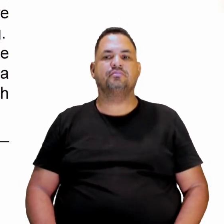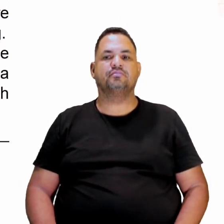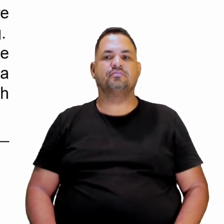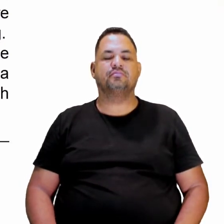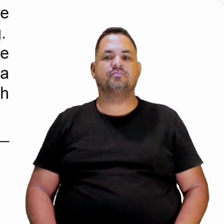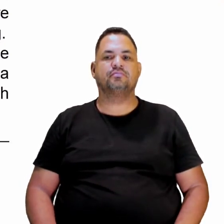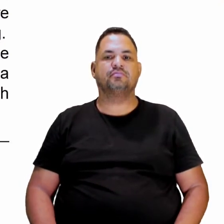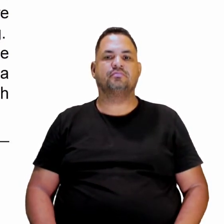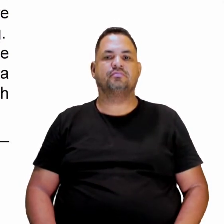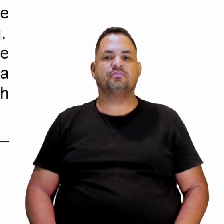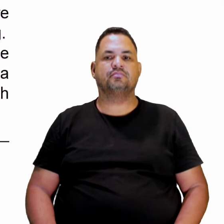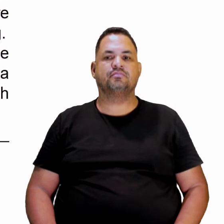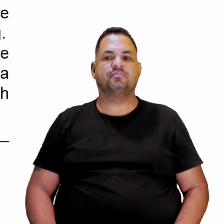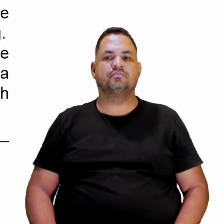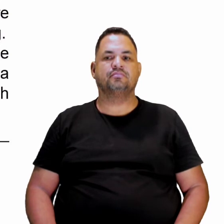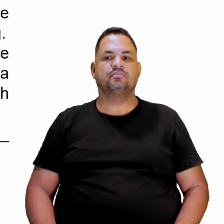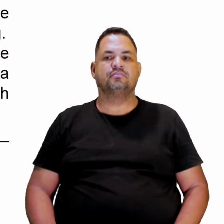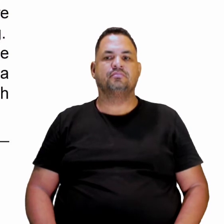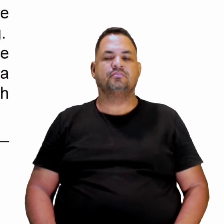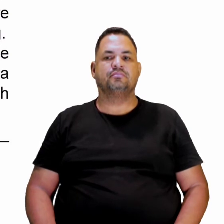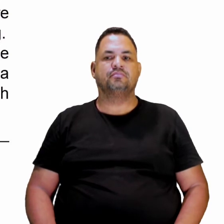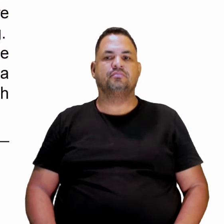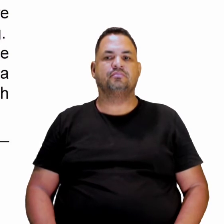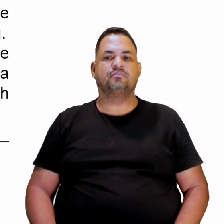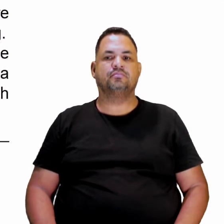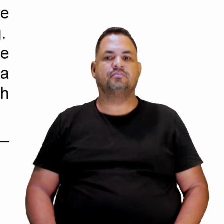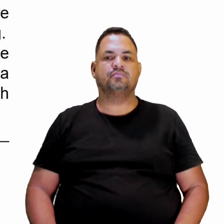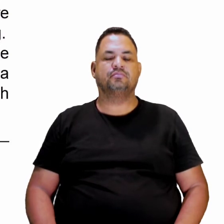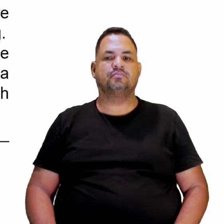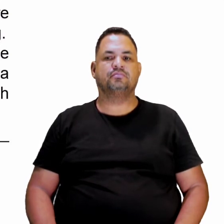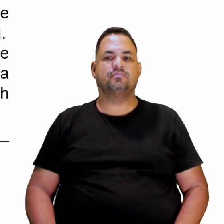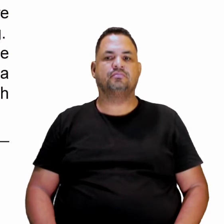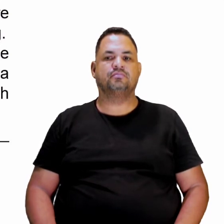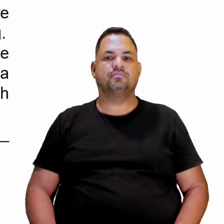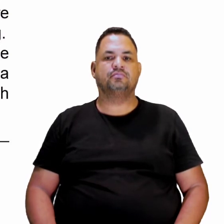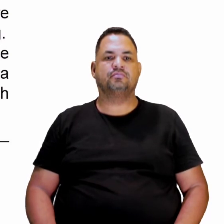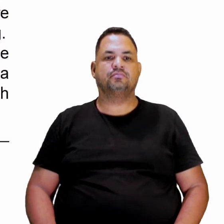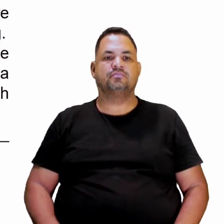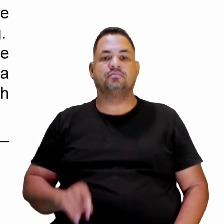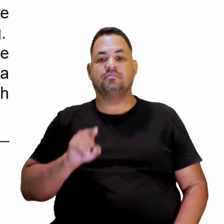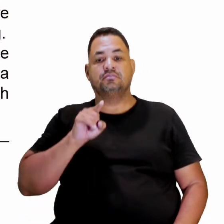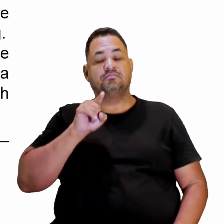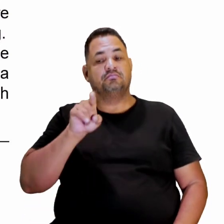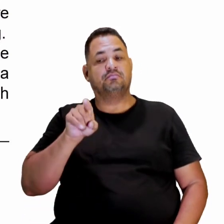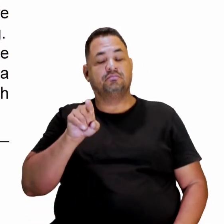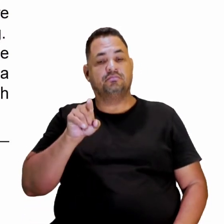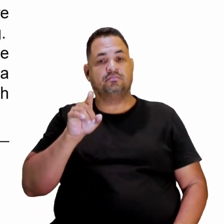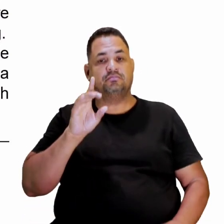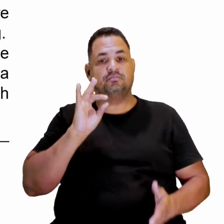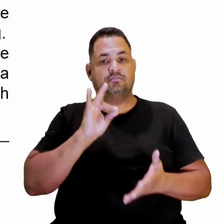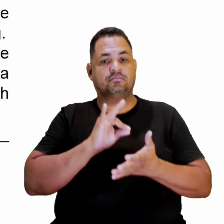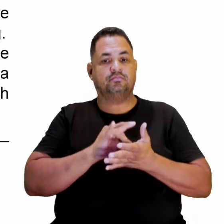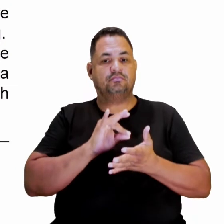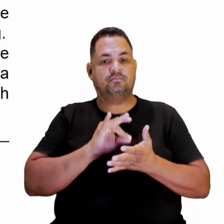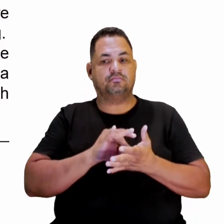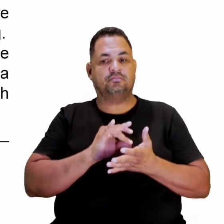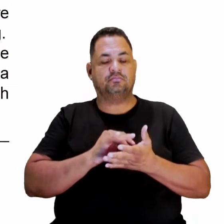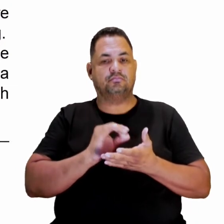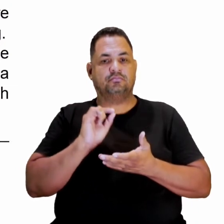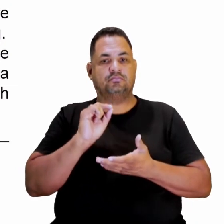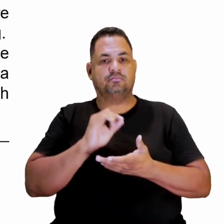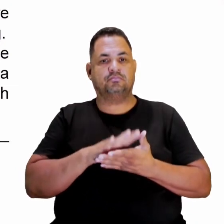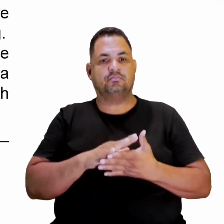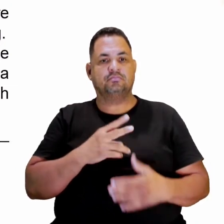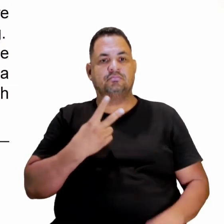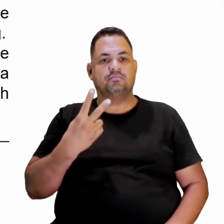verb in the brackets. Então, assim, você vai, na verdade, colocar... Aqui